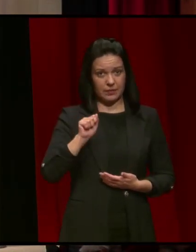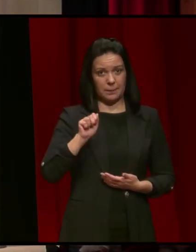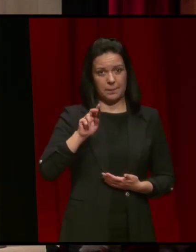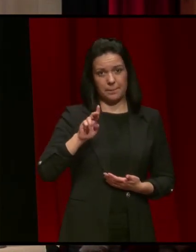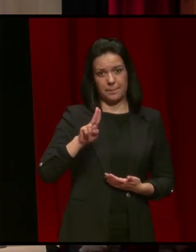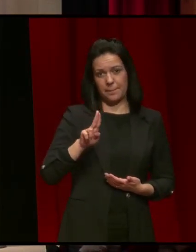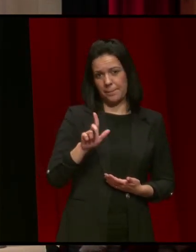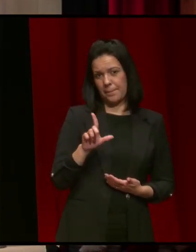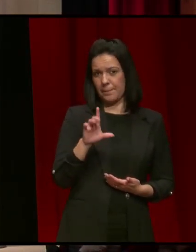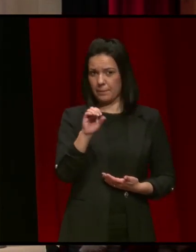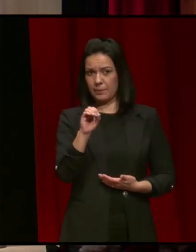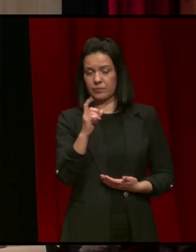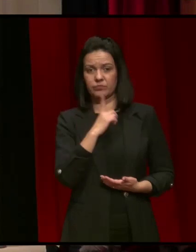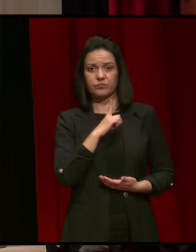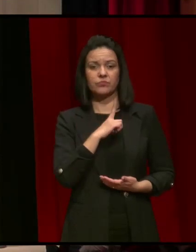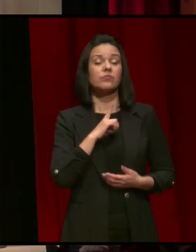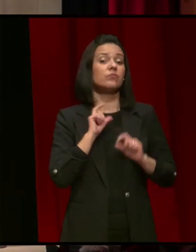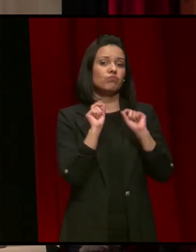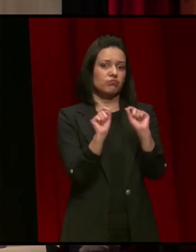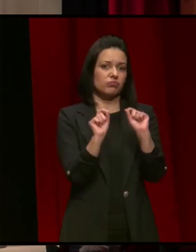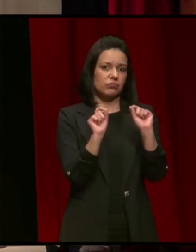do aspecto da luta de